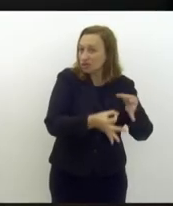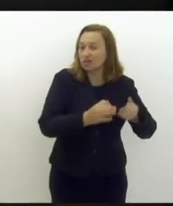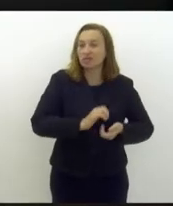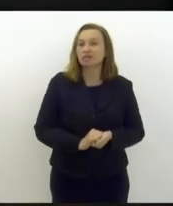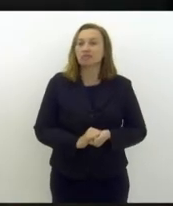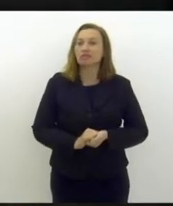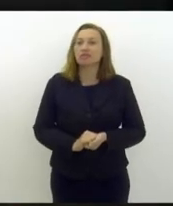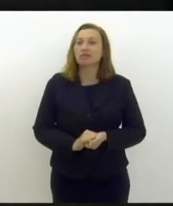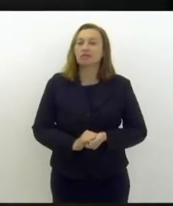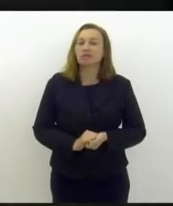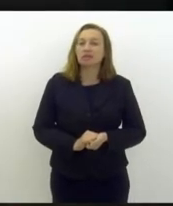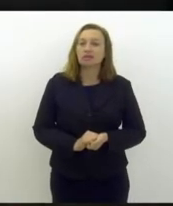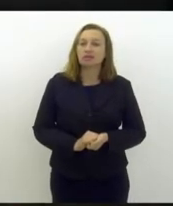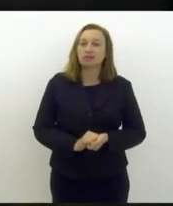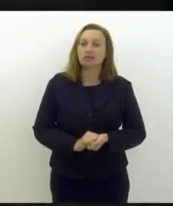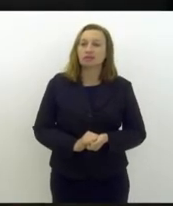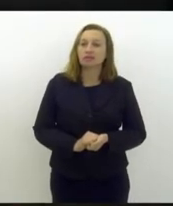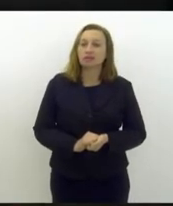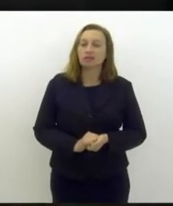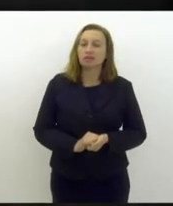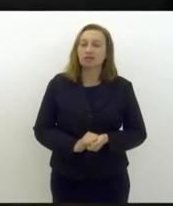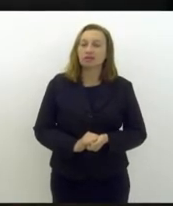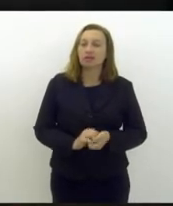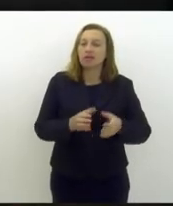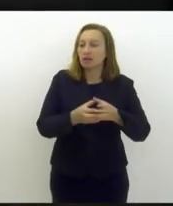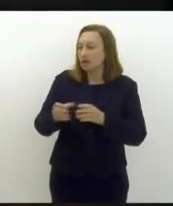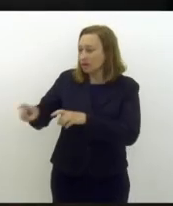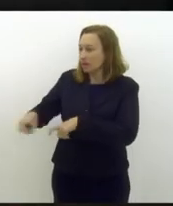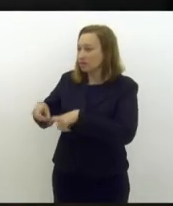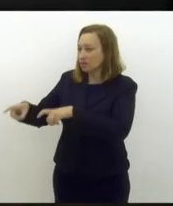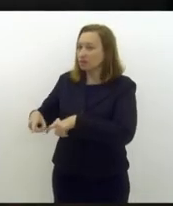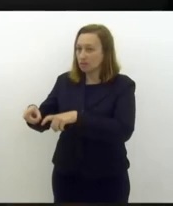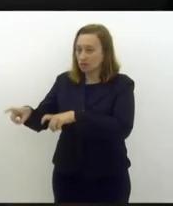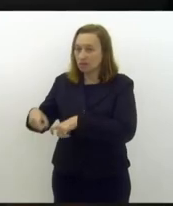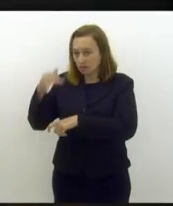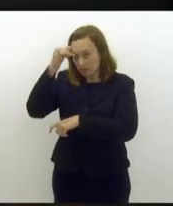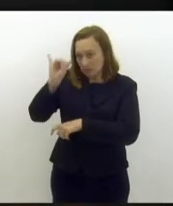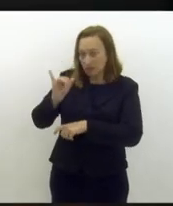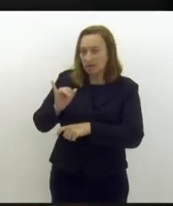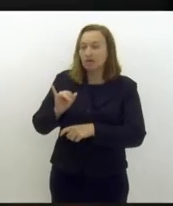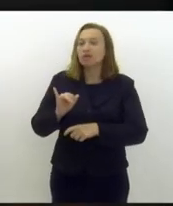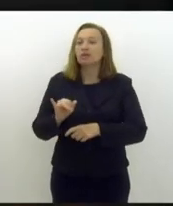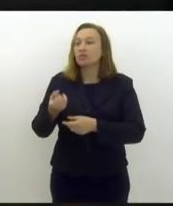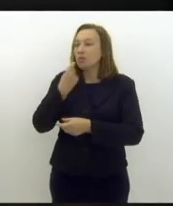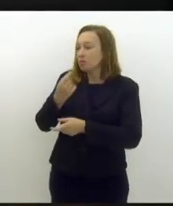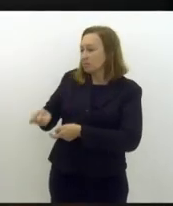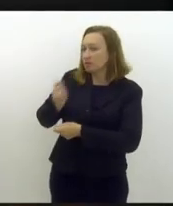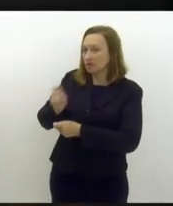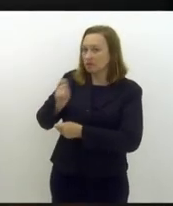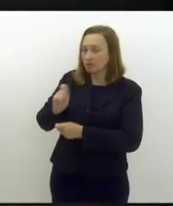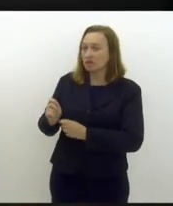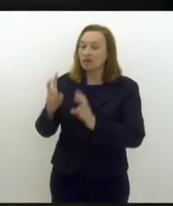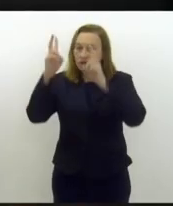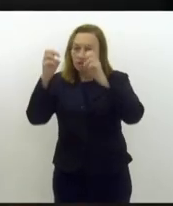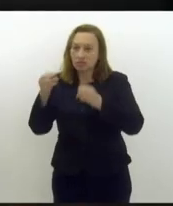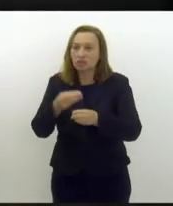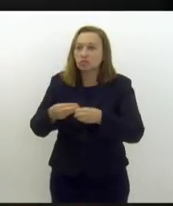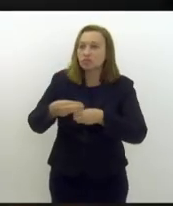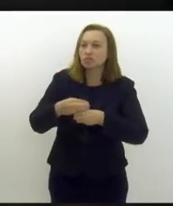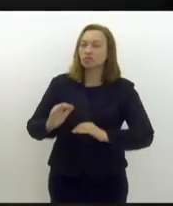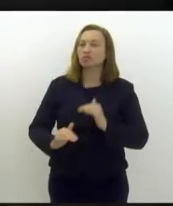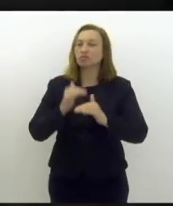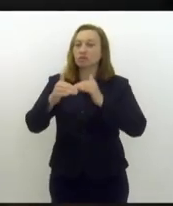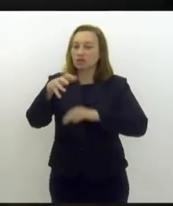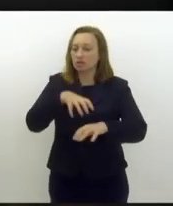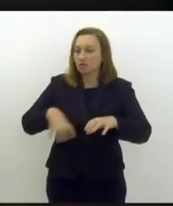e justiça e agricultura pecuária e políticas Rural agrária Pesqueira e de assuntos municipais de